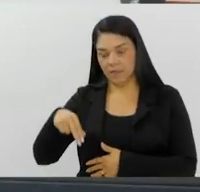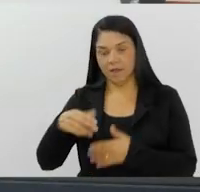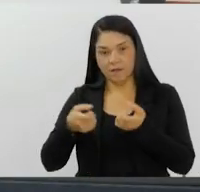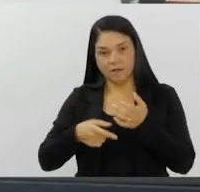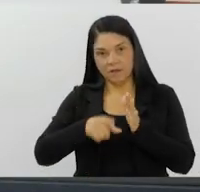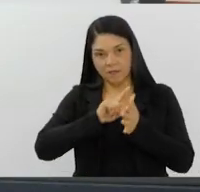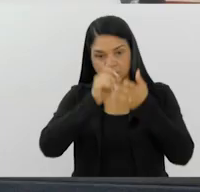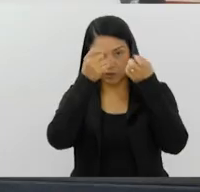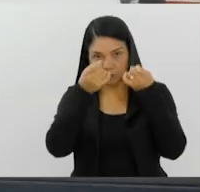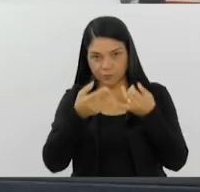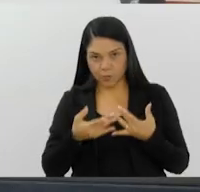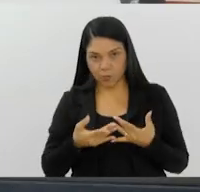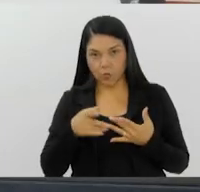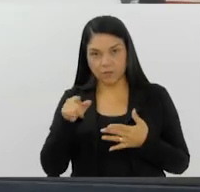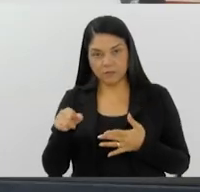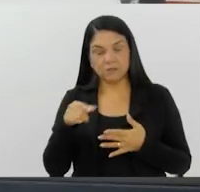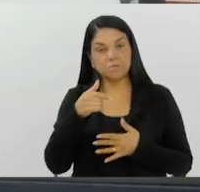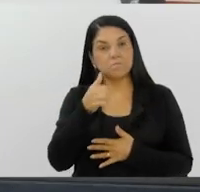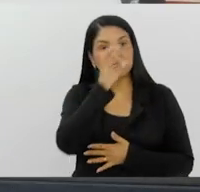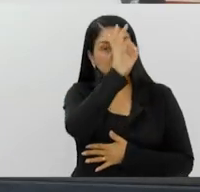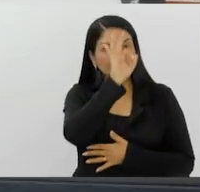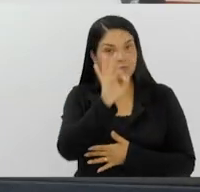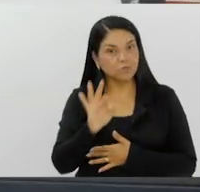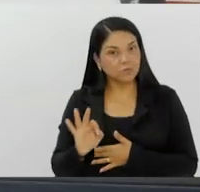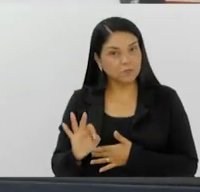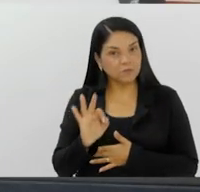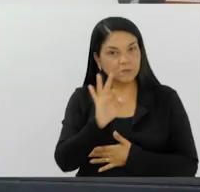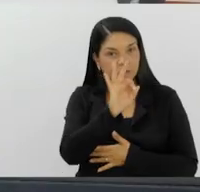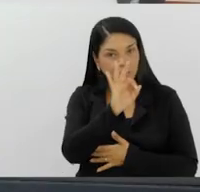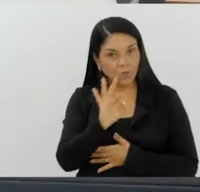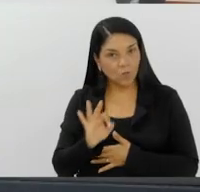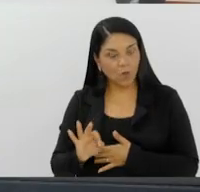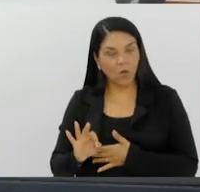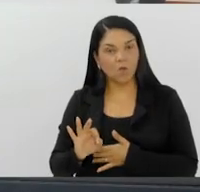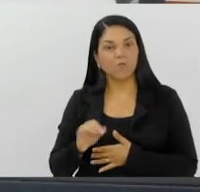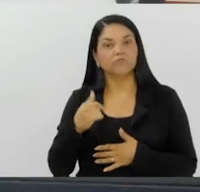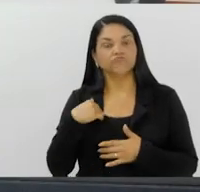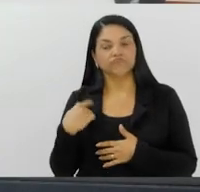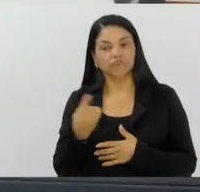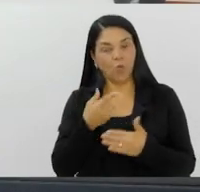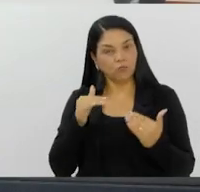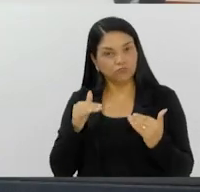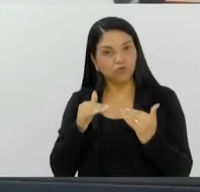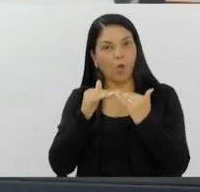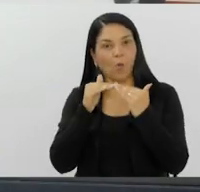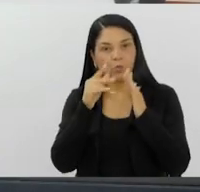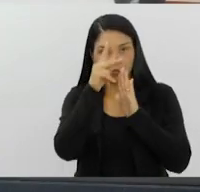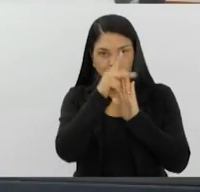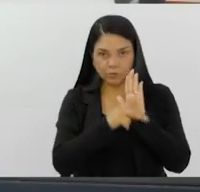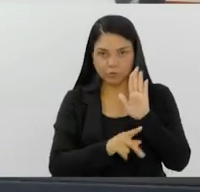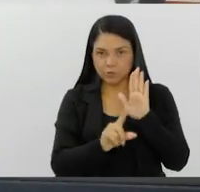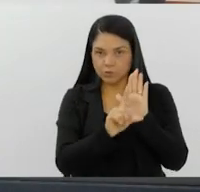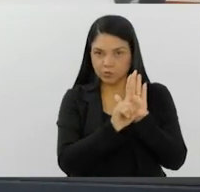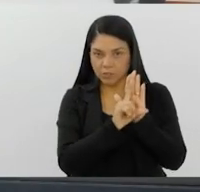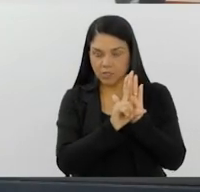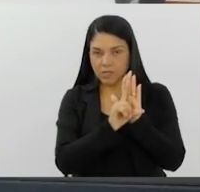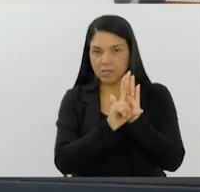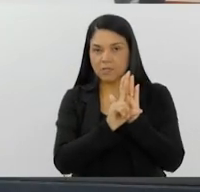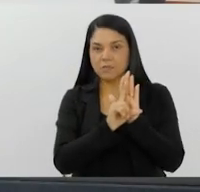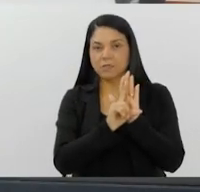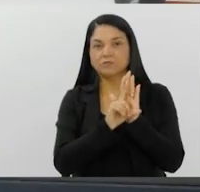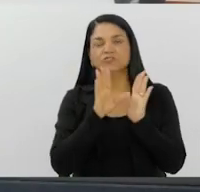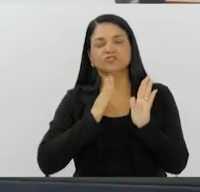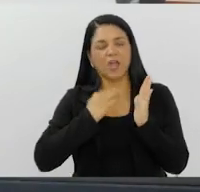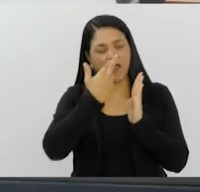anteriormente esse percentual e nós de acordo até com a propositura desse projeto de lei já temos esses